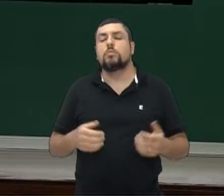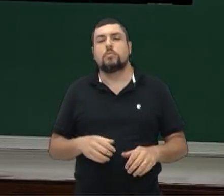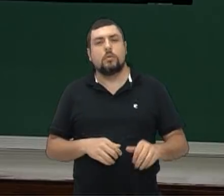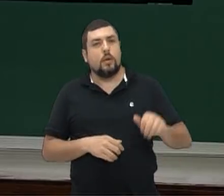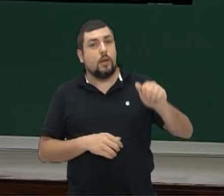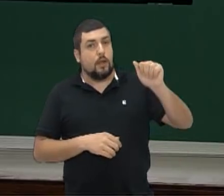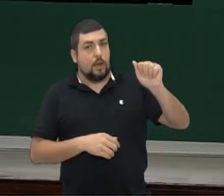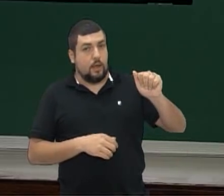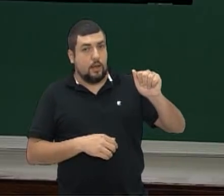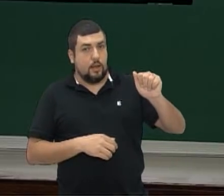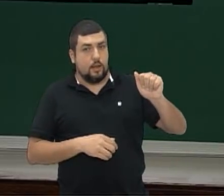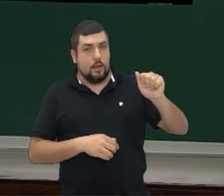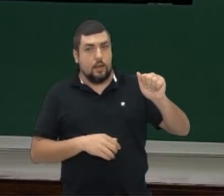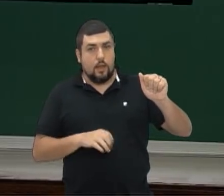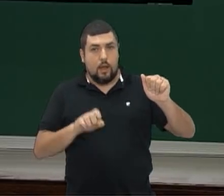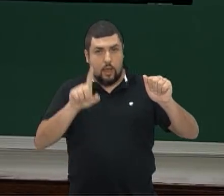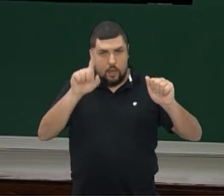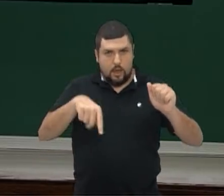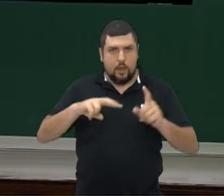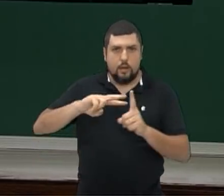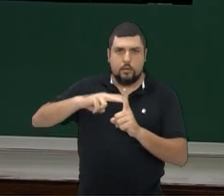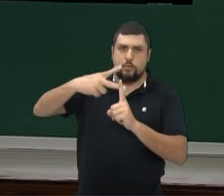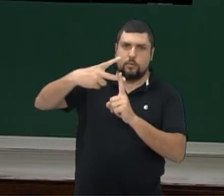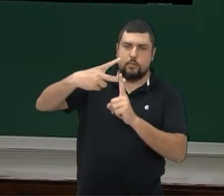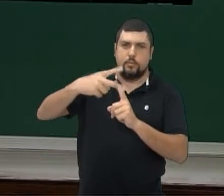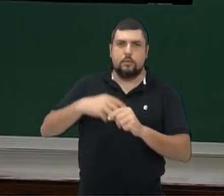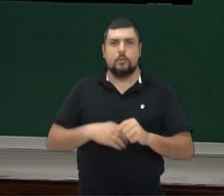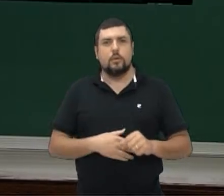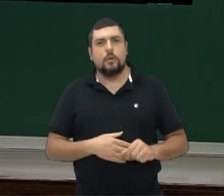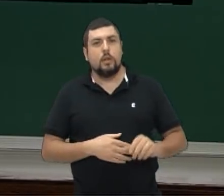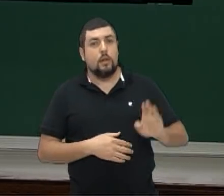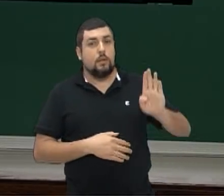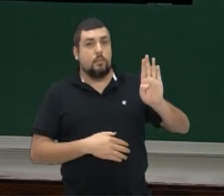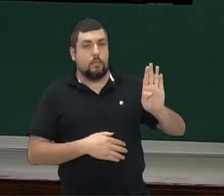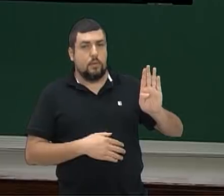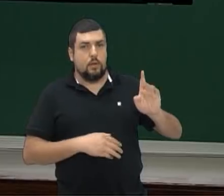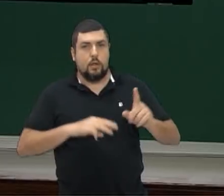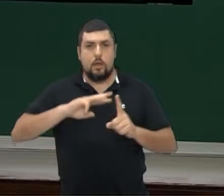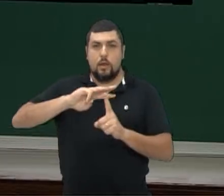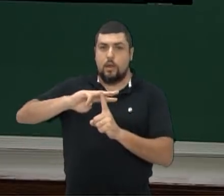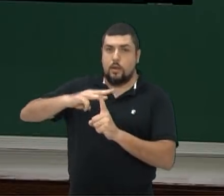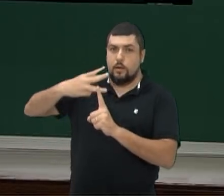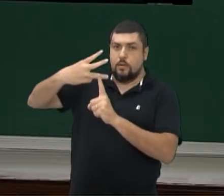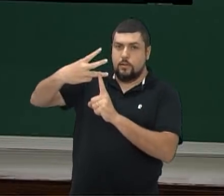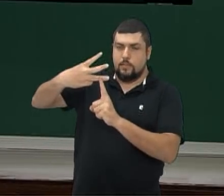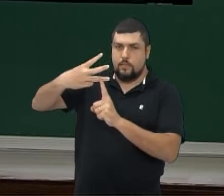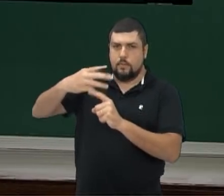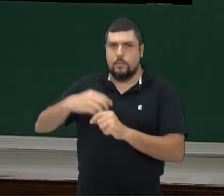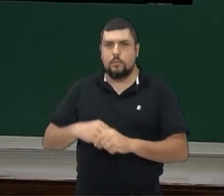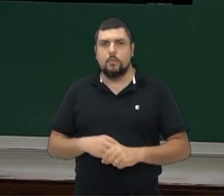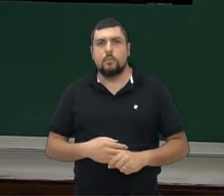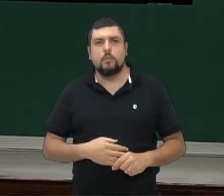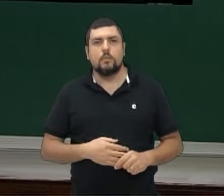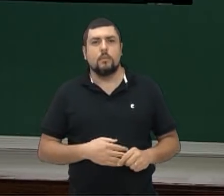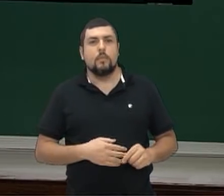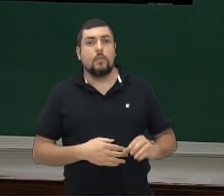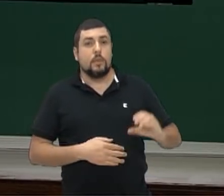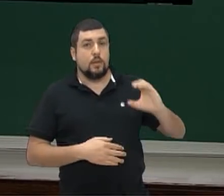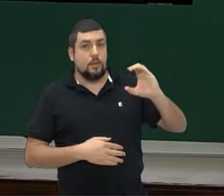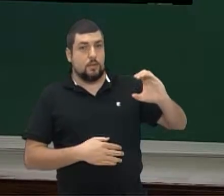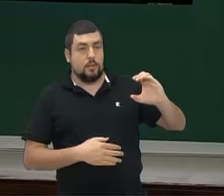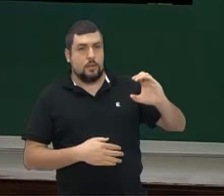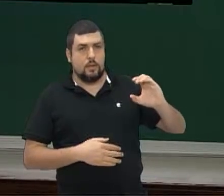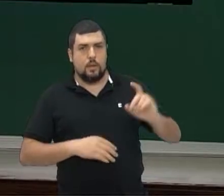A, 2 vezes maior que o primeiro, B, 3 vezes maior que o primeiro,